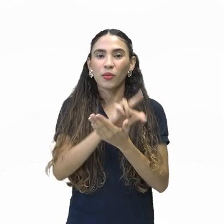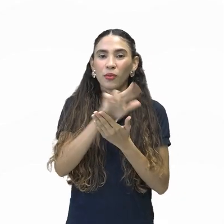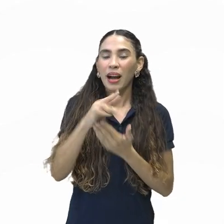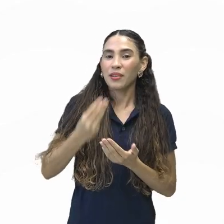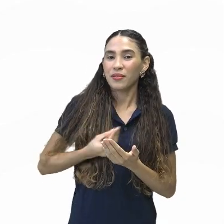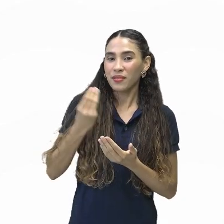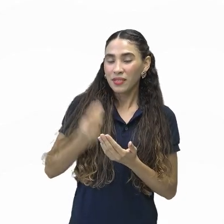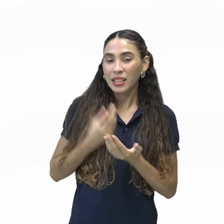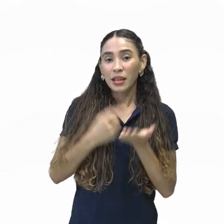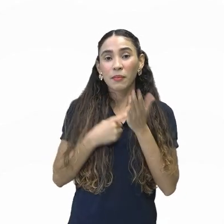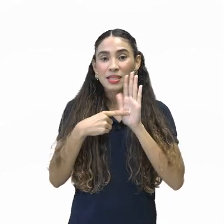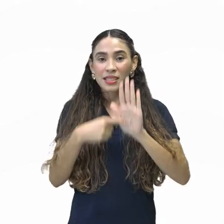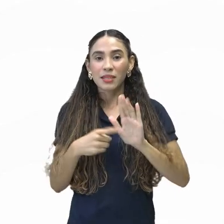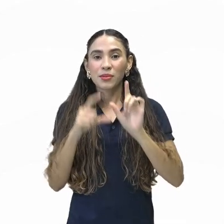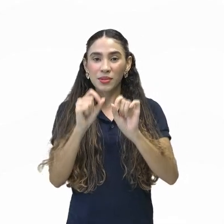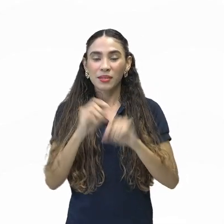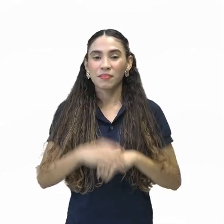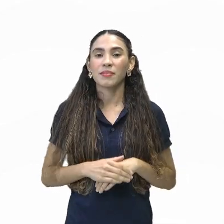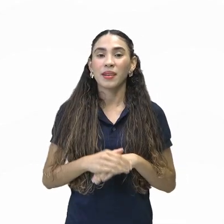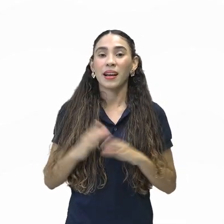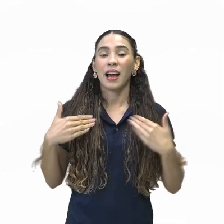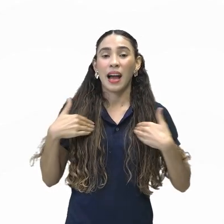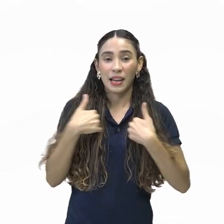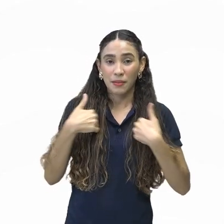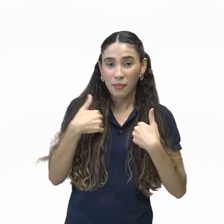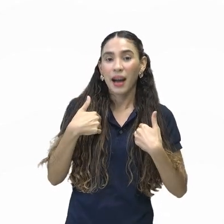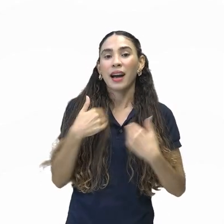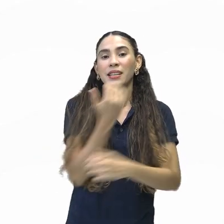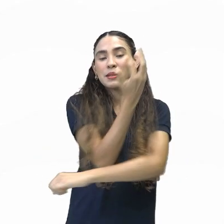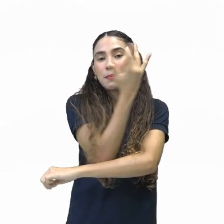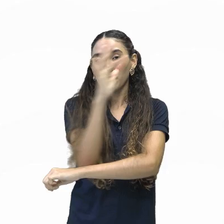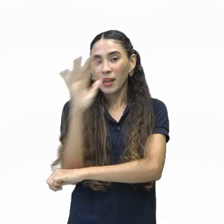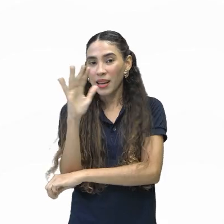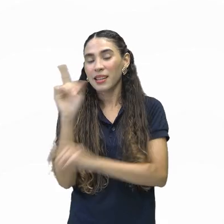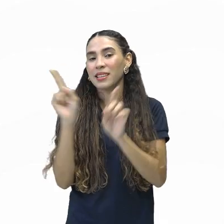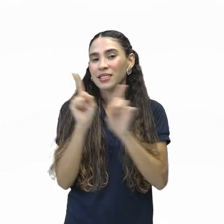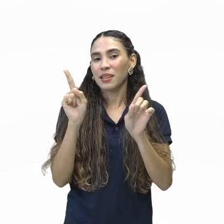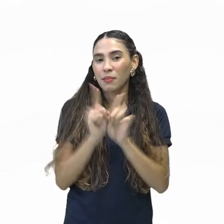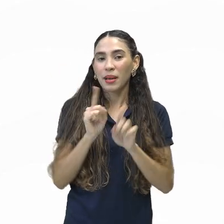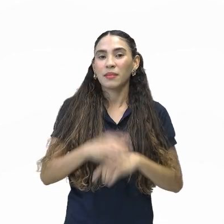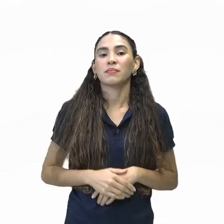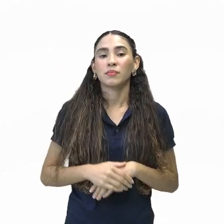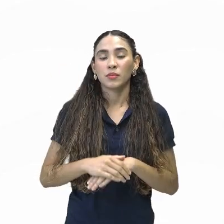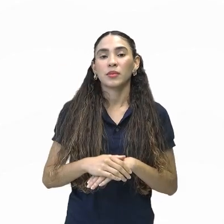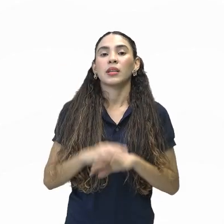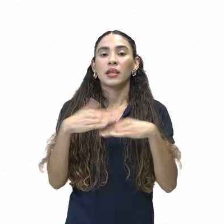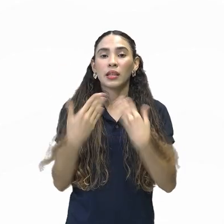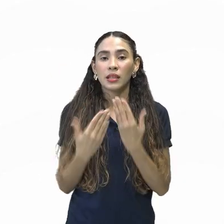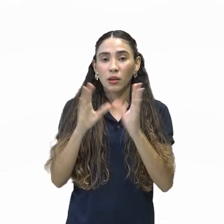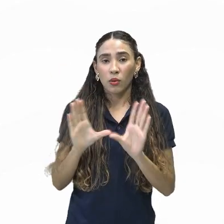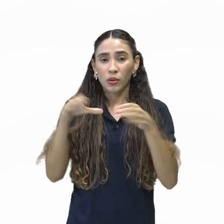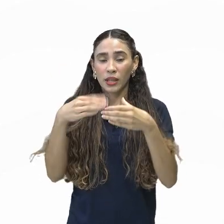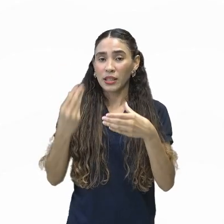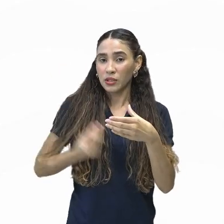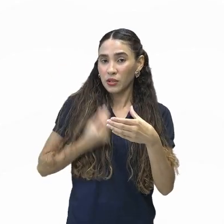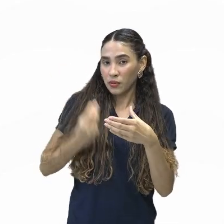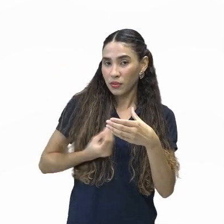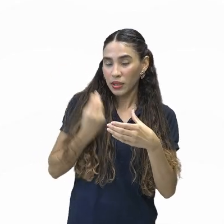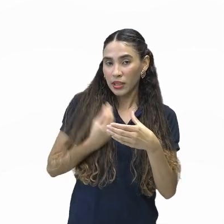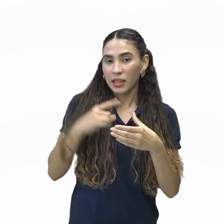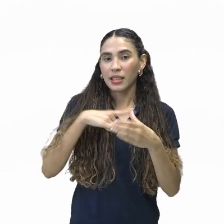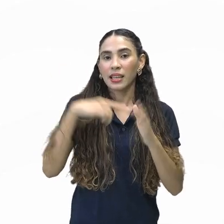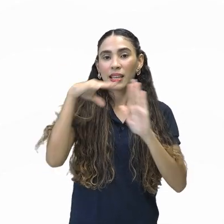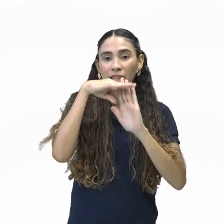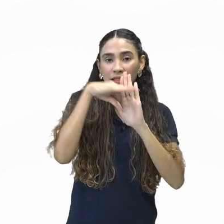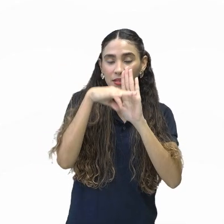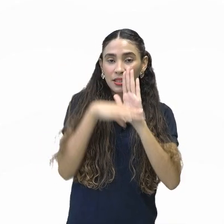biodiversidade, apresentando aí os nossos animais, as nossas plantas. Os organismos vivos são atualmente